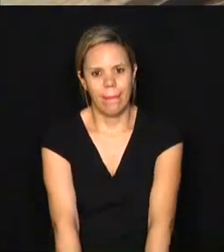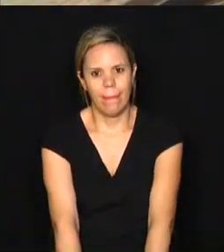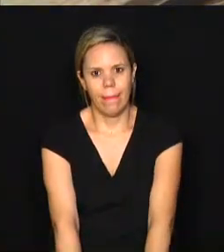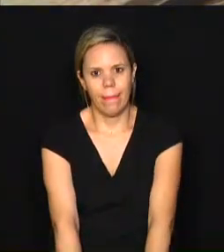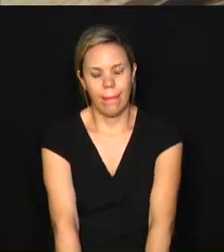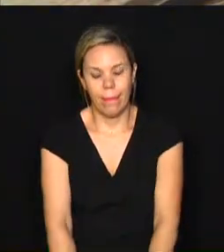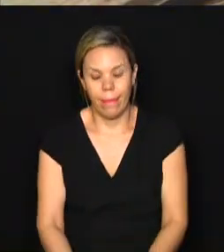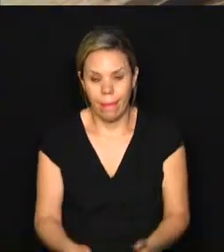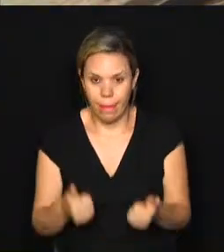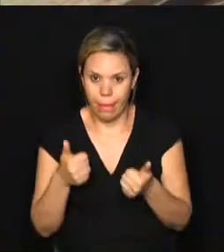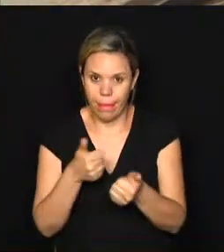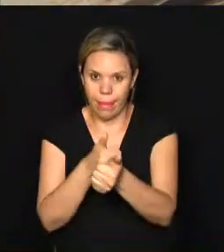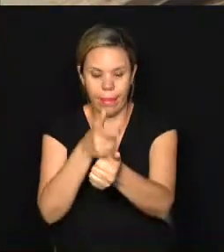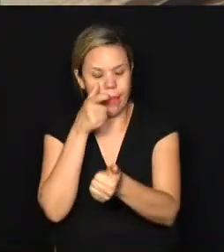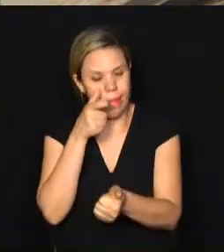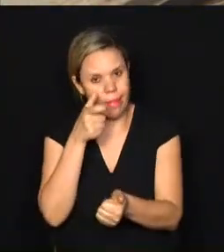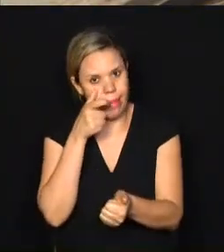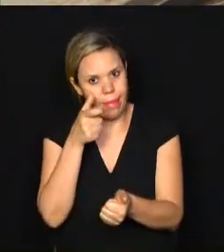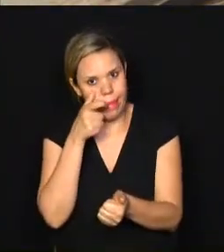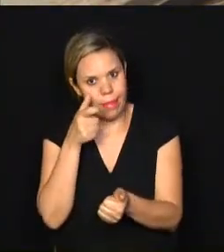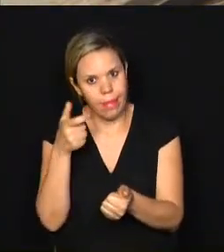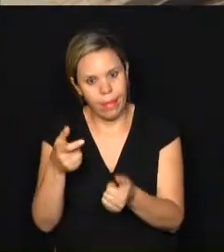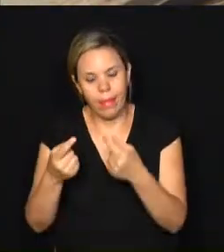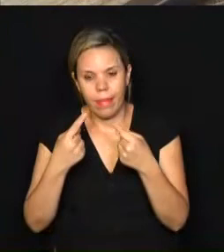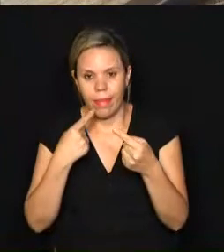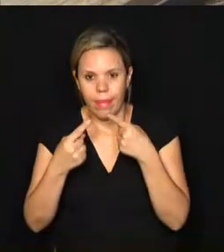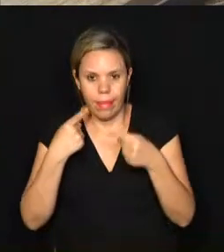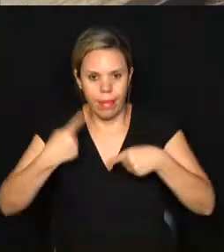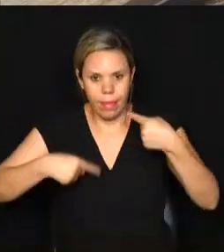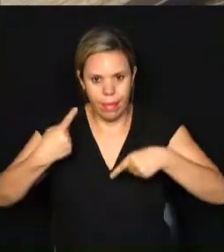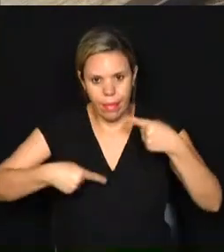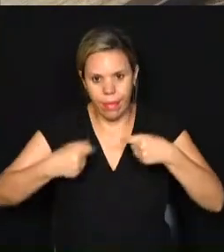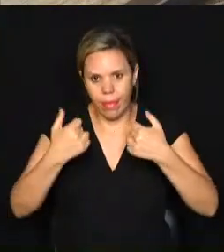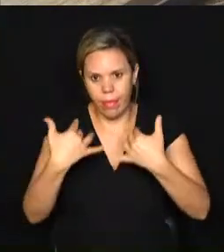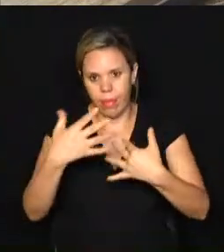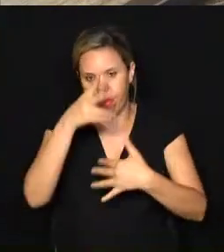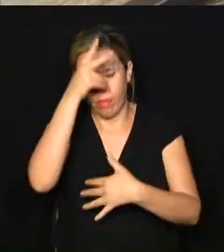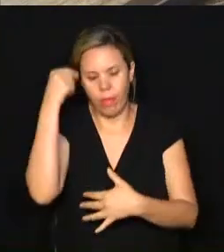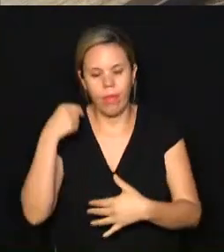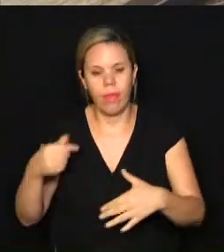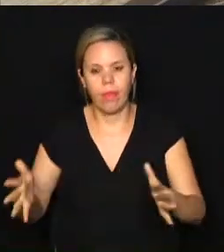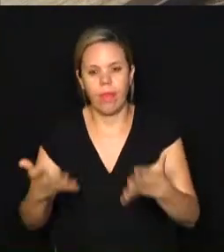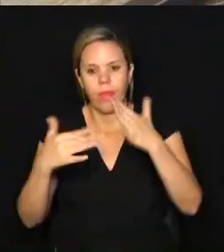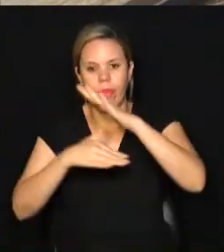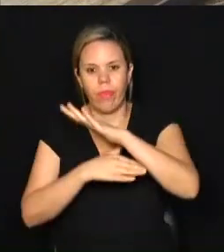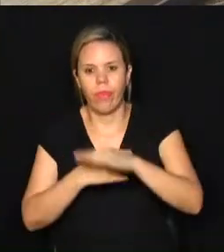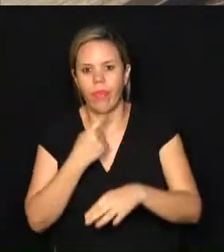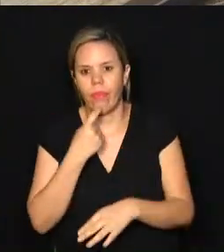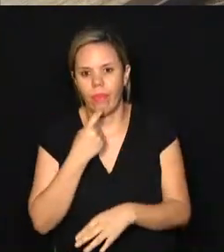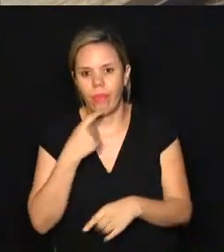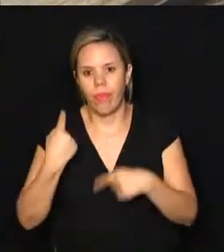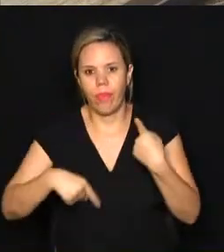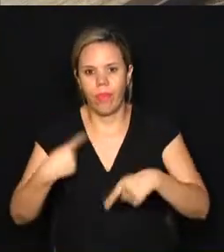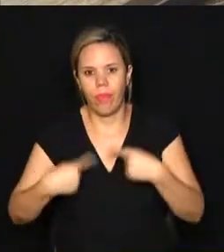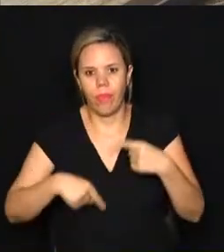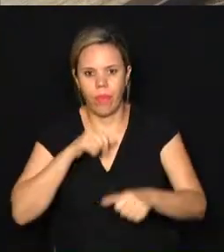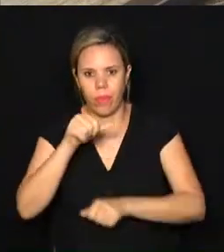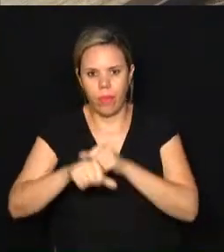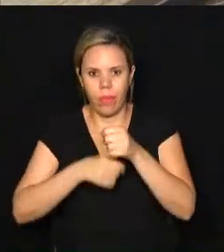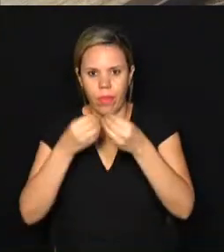Muito bem, nós acompanhamos este debate público promovido pela Câmara Municipal de Campinas, que discutiu aí os